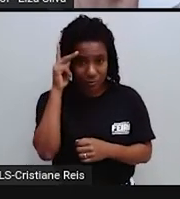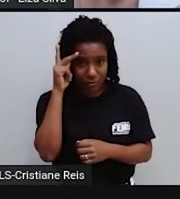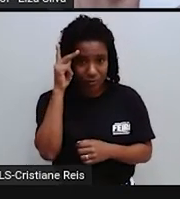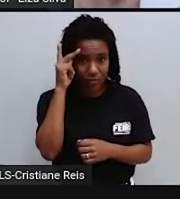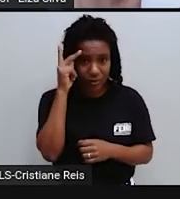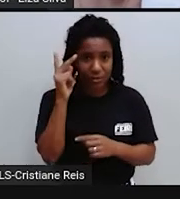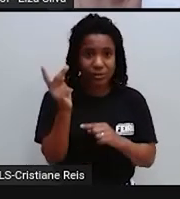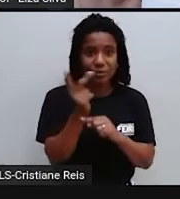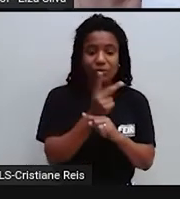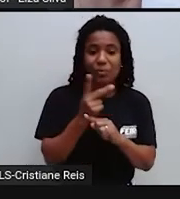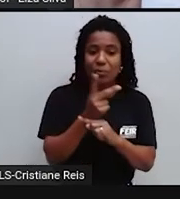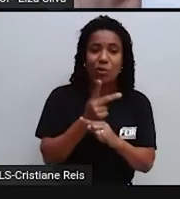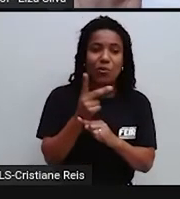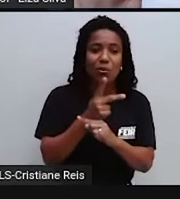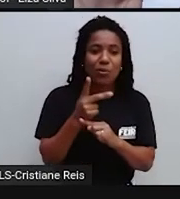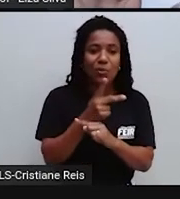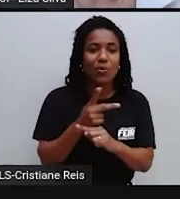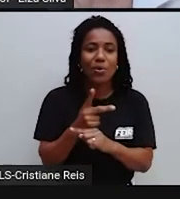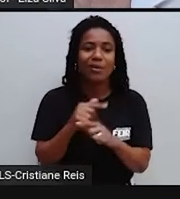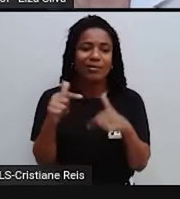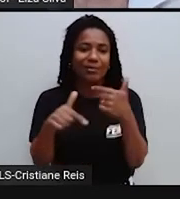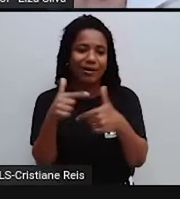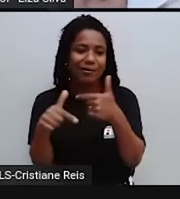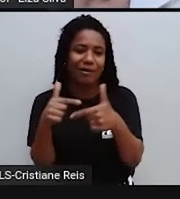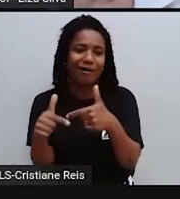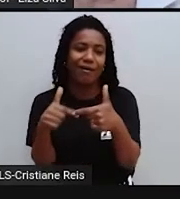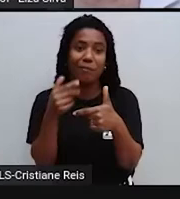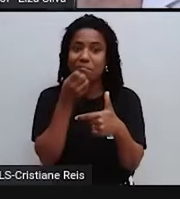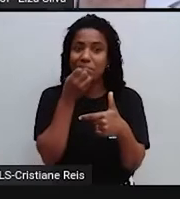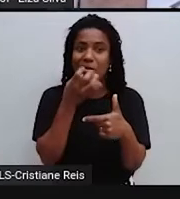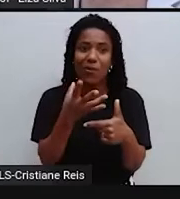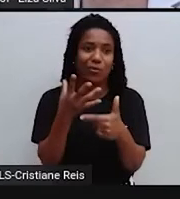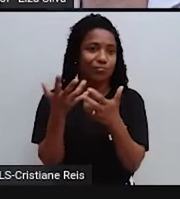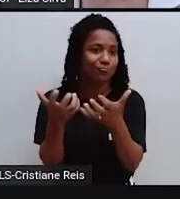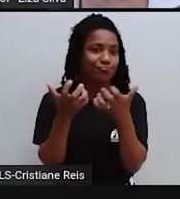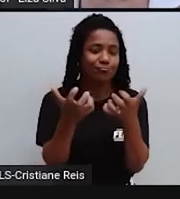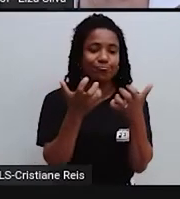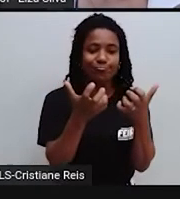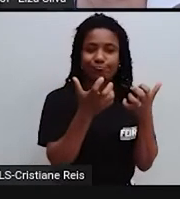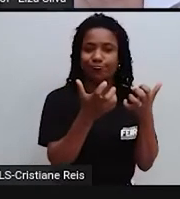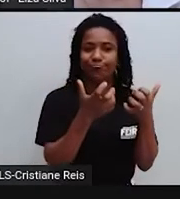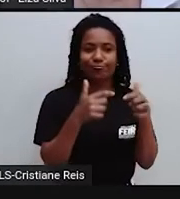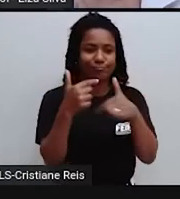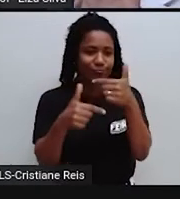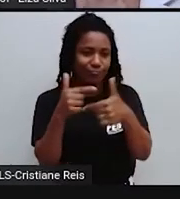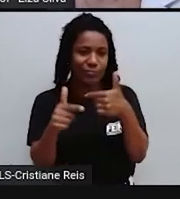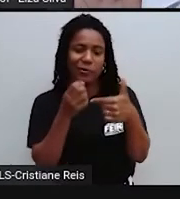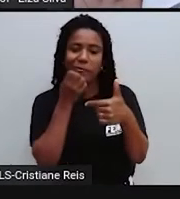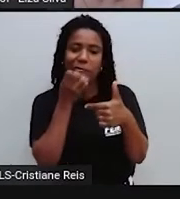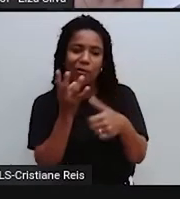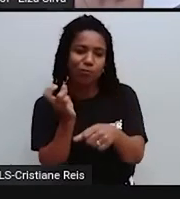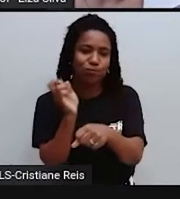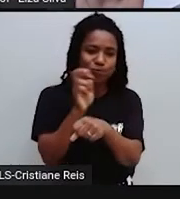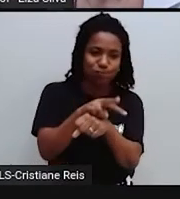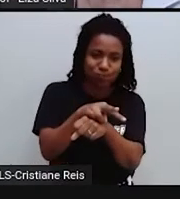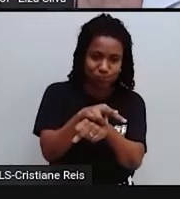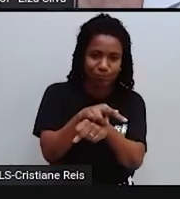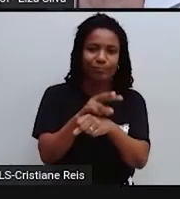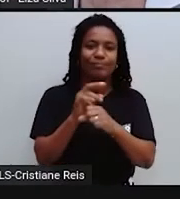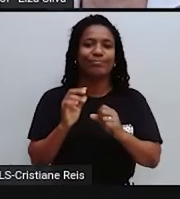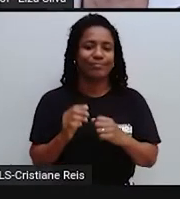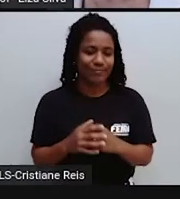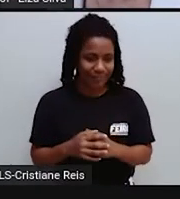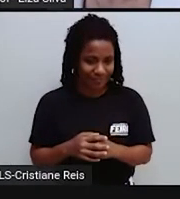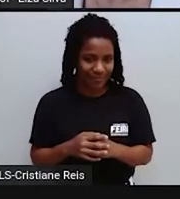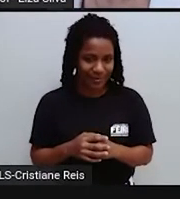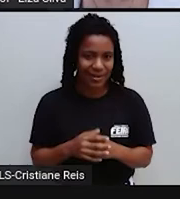por um bom emprego. Observe que elas estão procurando por um bom emprego agora, mas